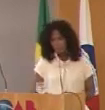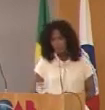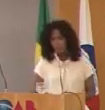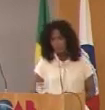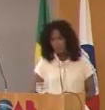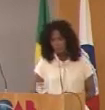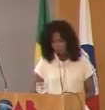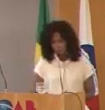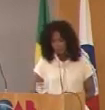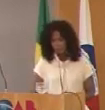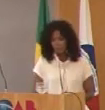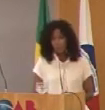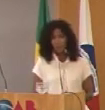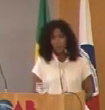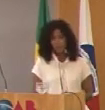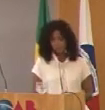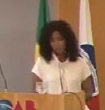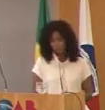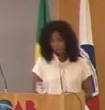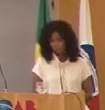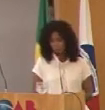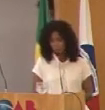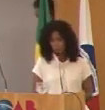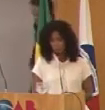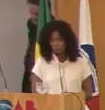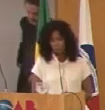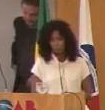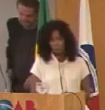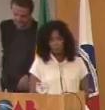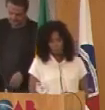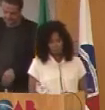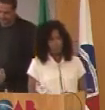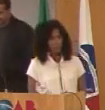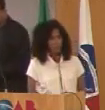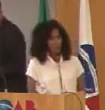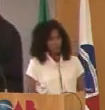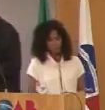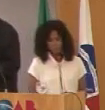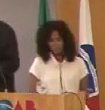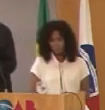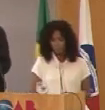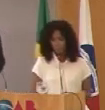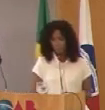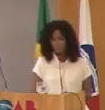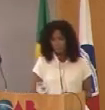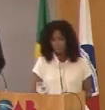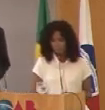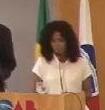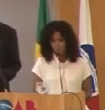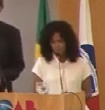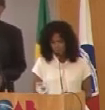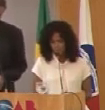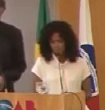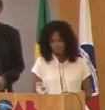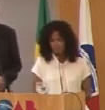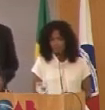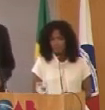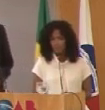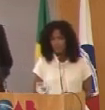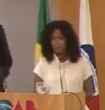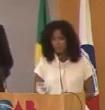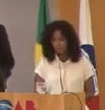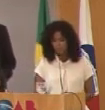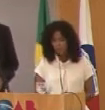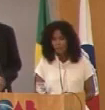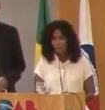A pastora Romy Becker falará agora em nome do CONIC, Conselho Nacional das Igrejas Cristãs,